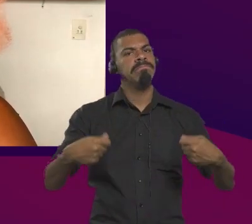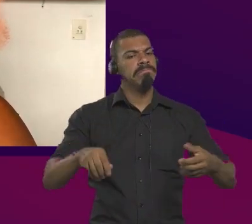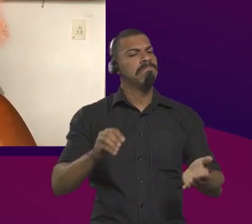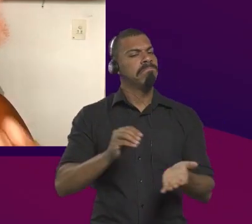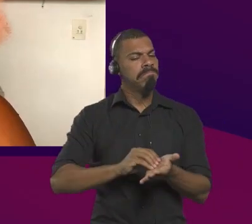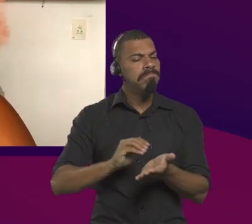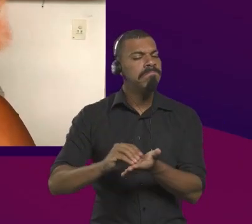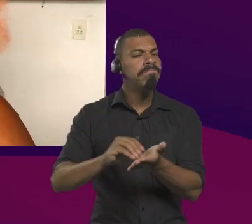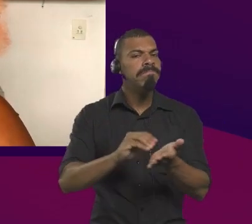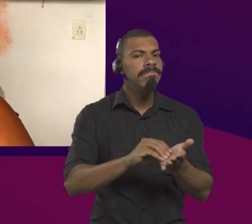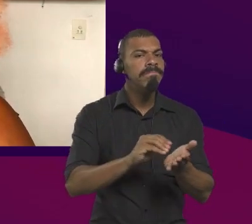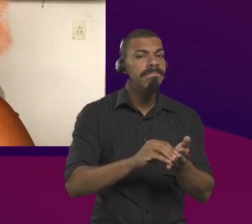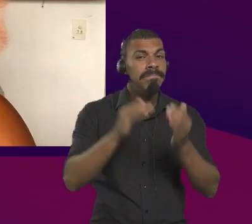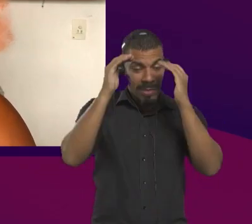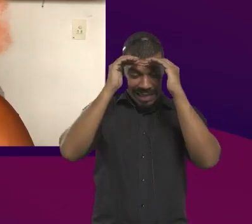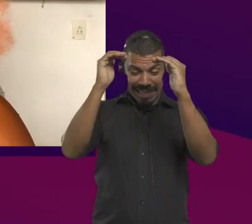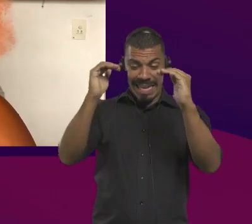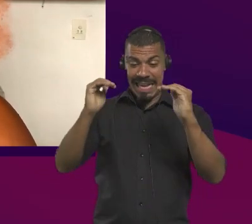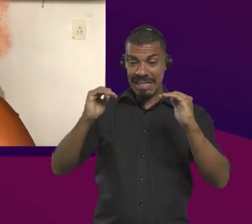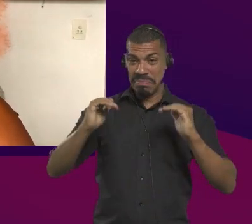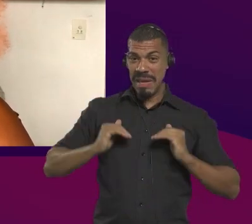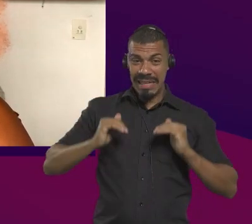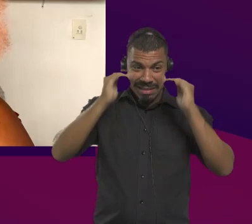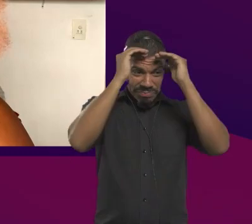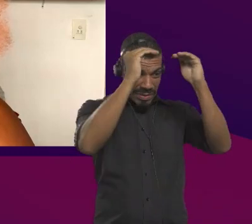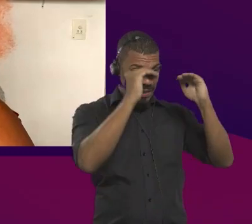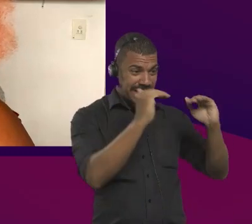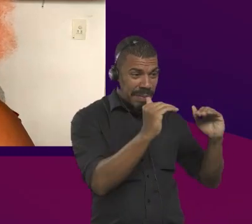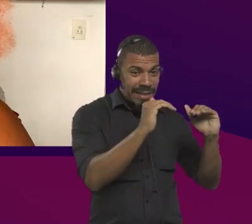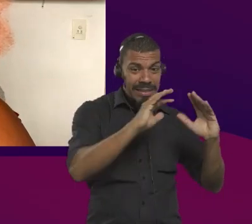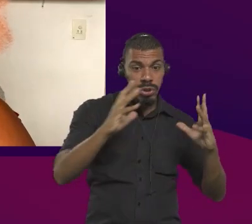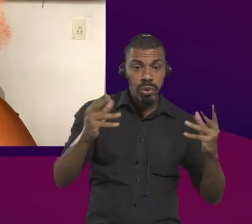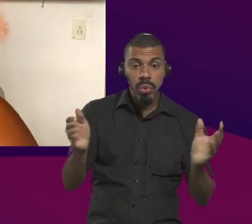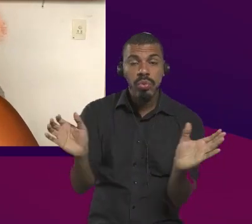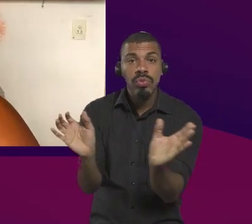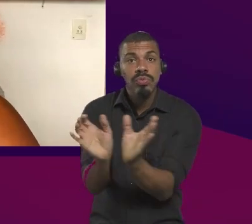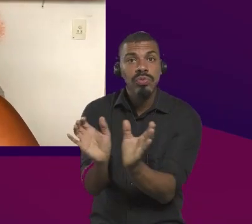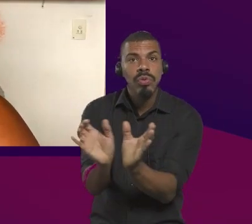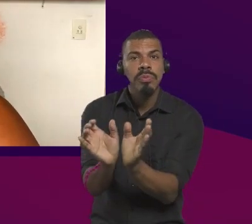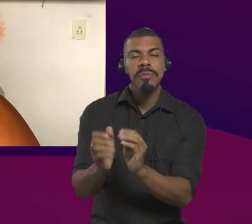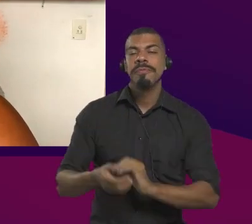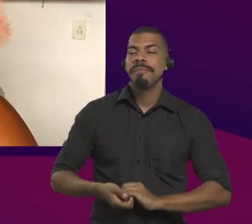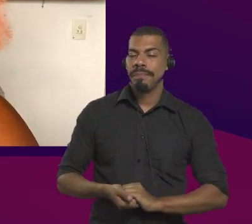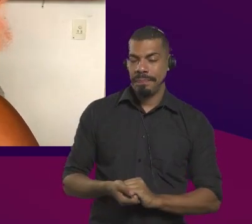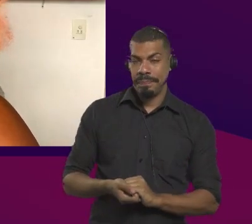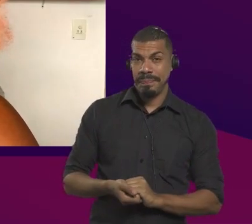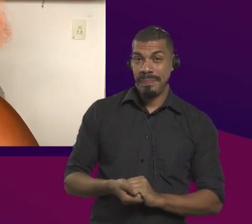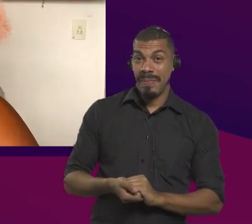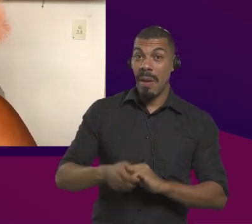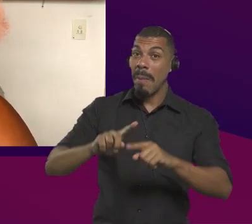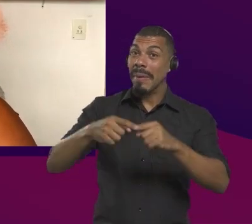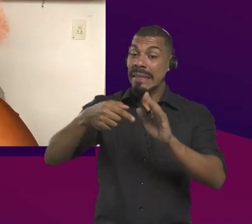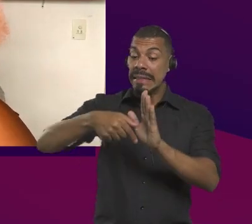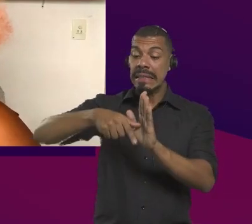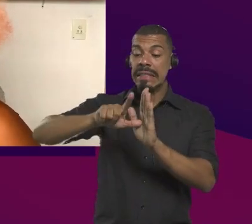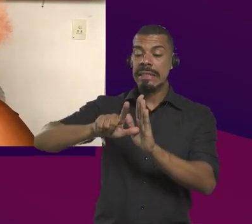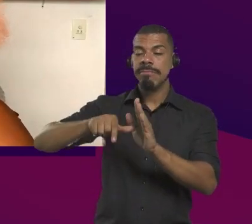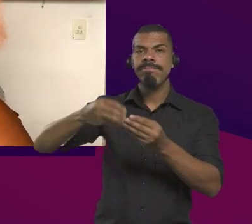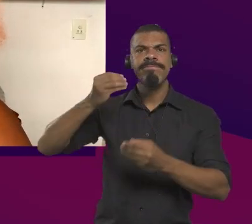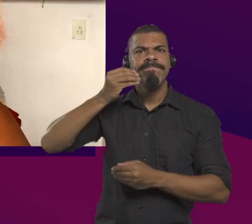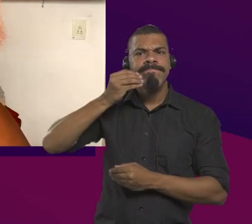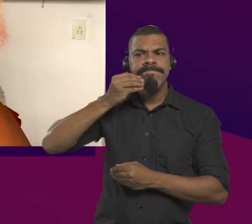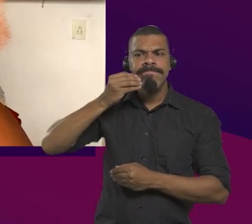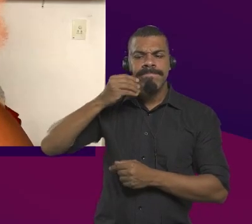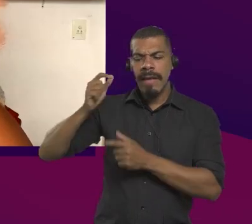vai ser para que respeitem a gente, tenham que respeitar a gente, né, nos espaços. Mas antes disso, ainda tem também